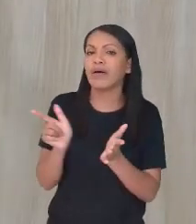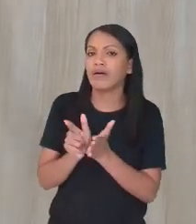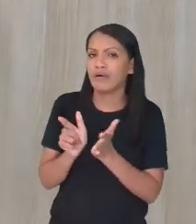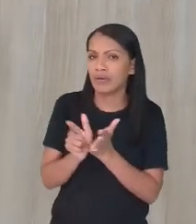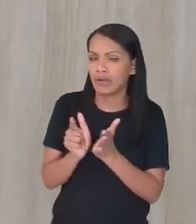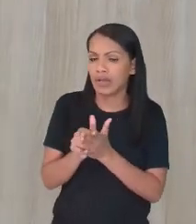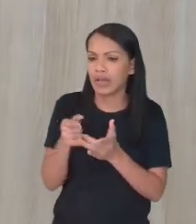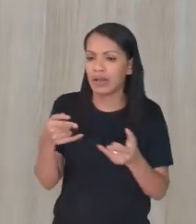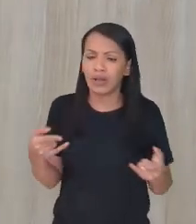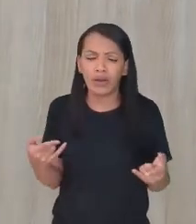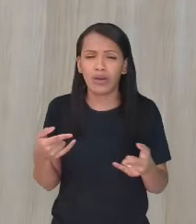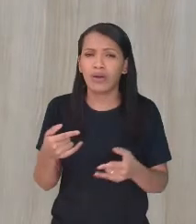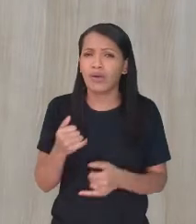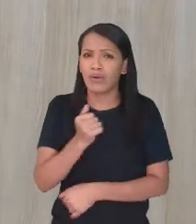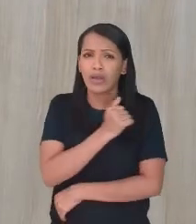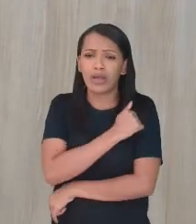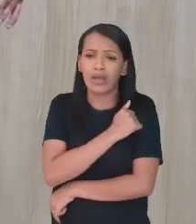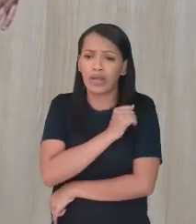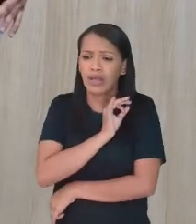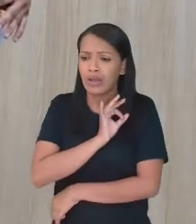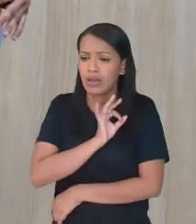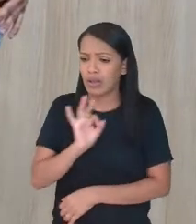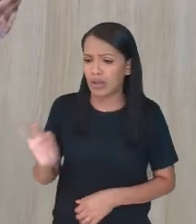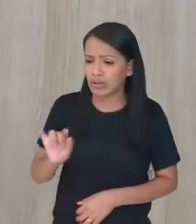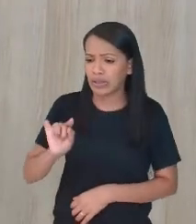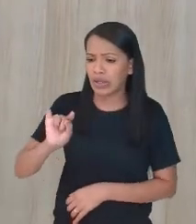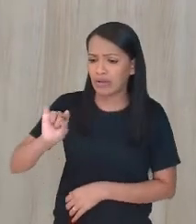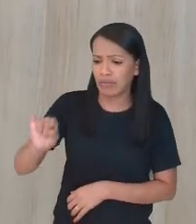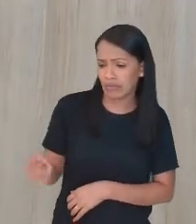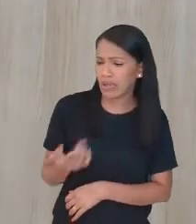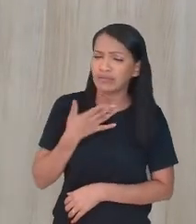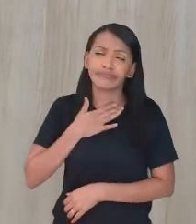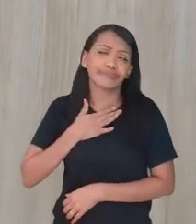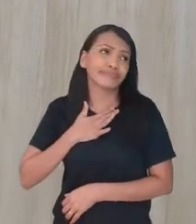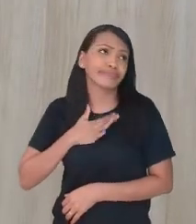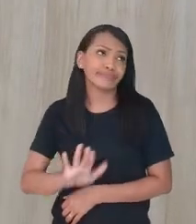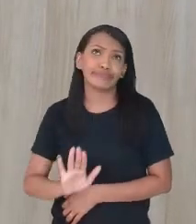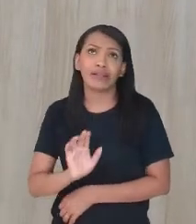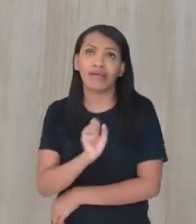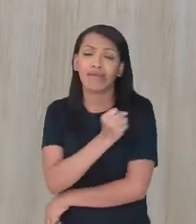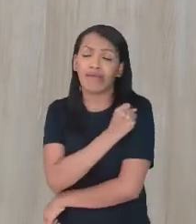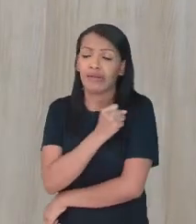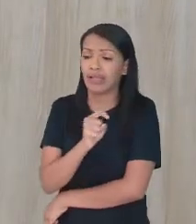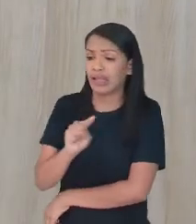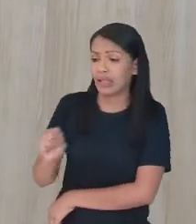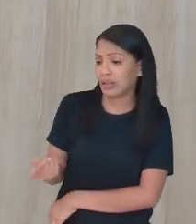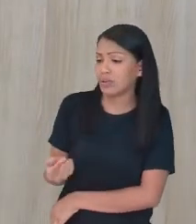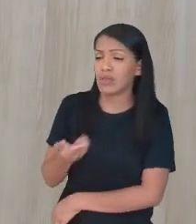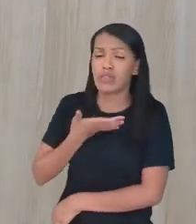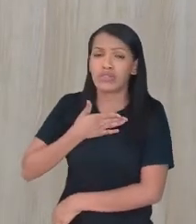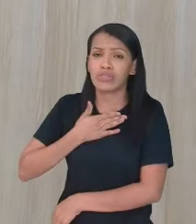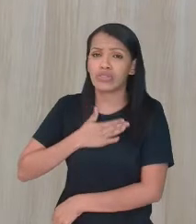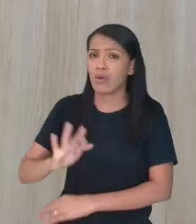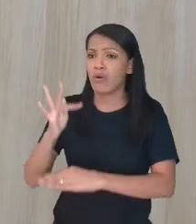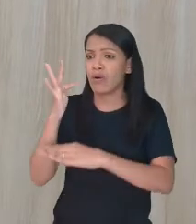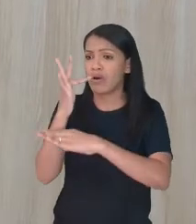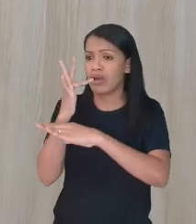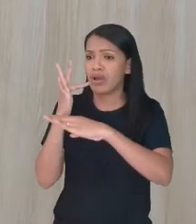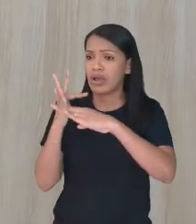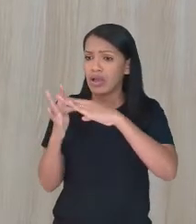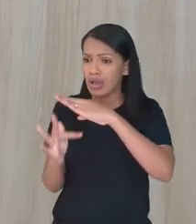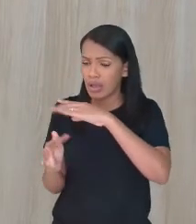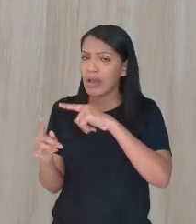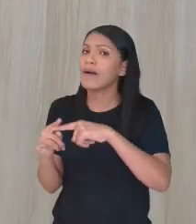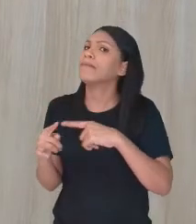todo aluno odeia número com vírgula, né? Não gosta de número com vírgula, não gosta de fração, mas quando é